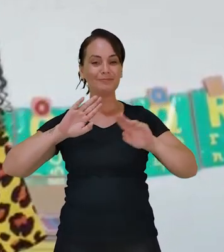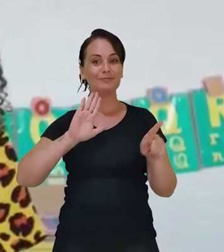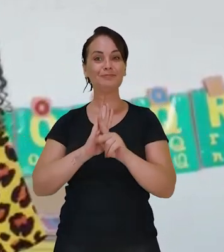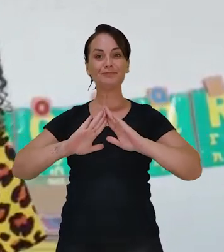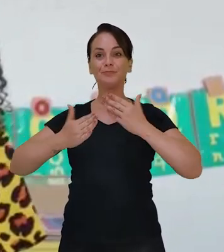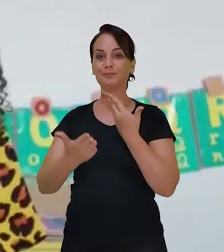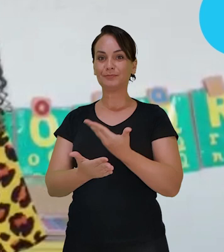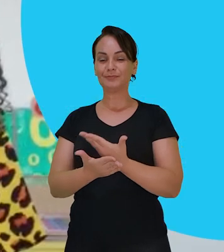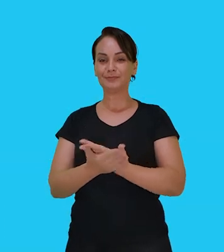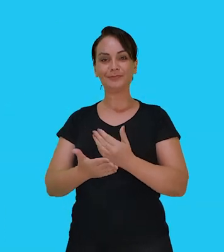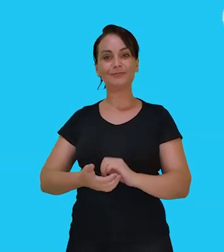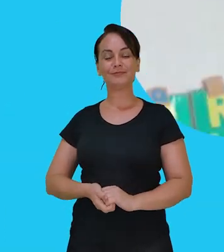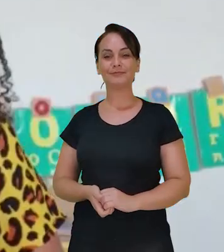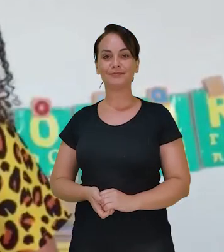escolares.